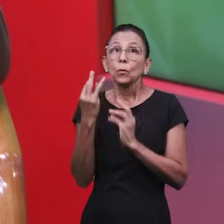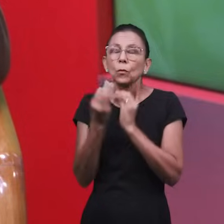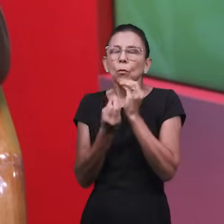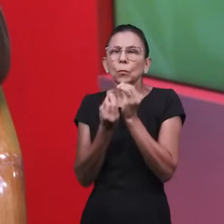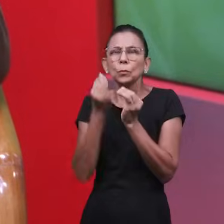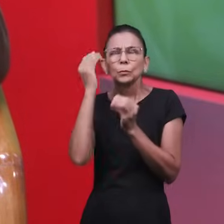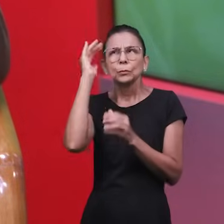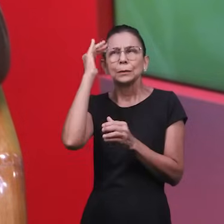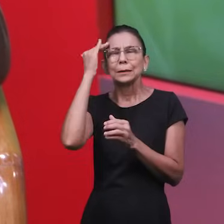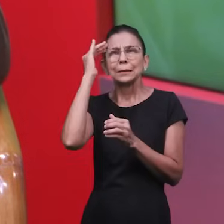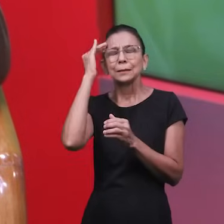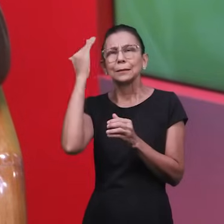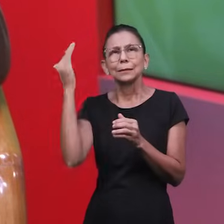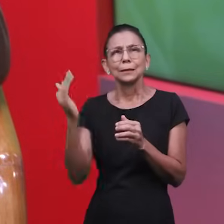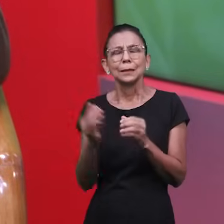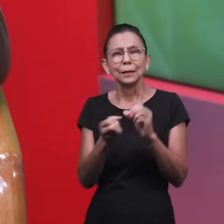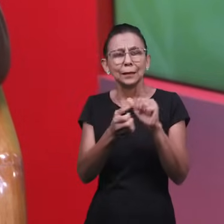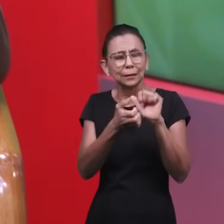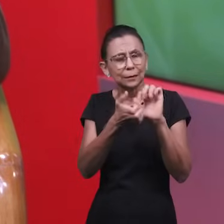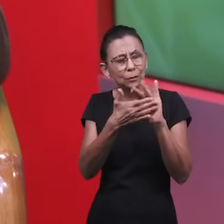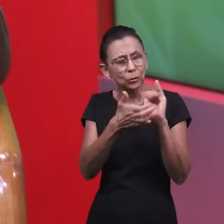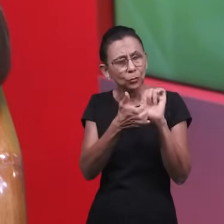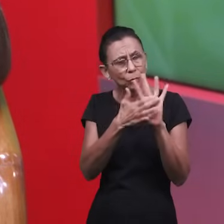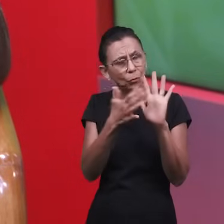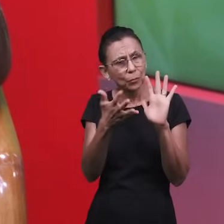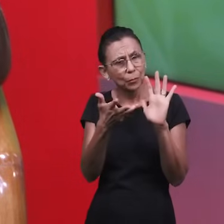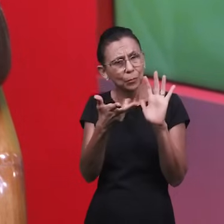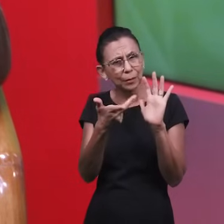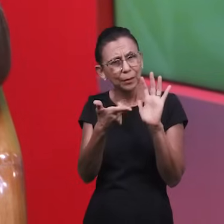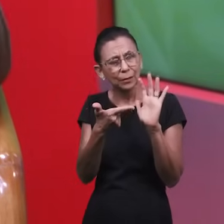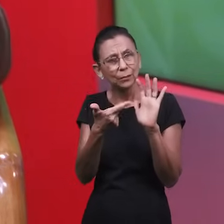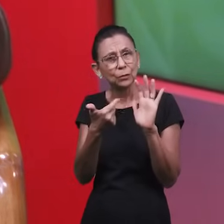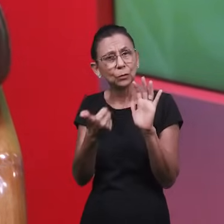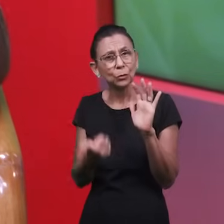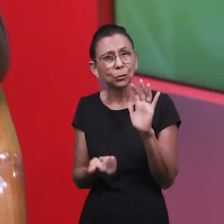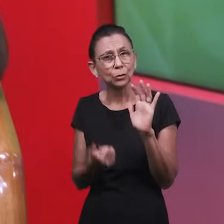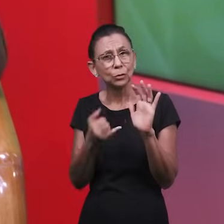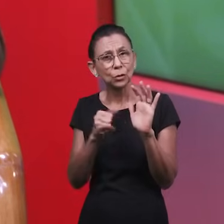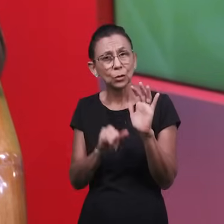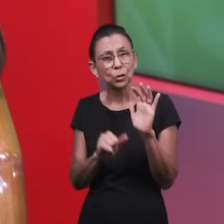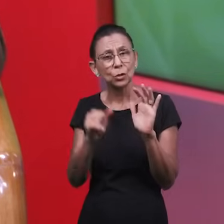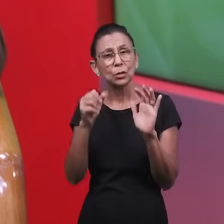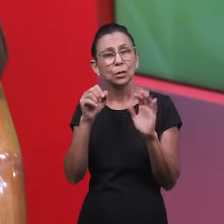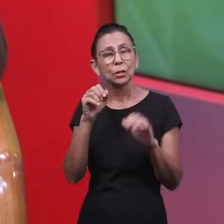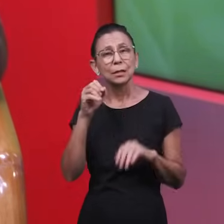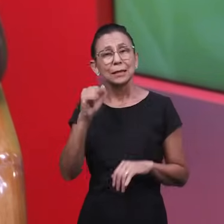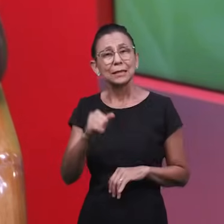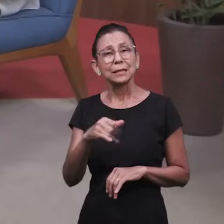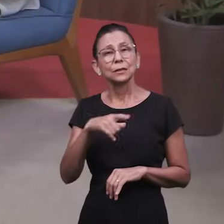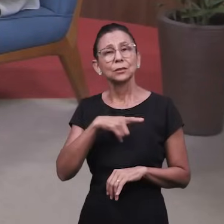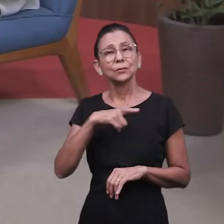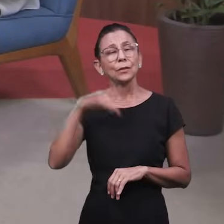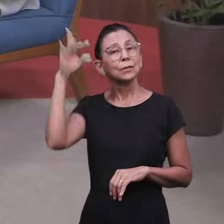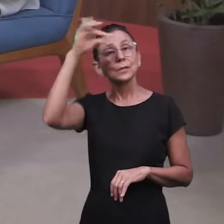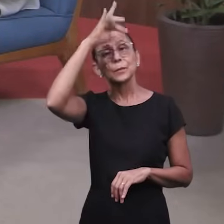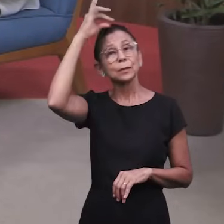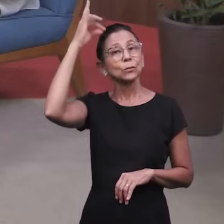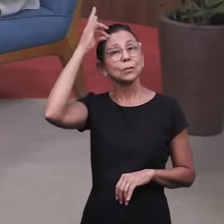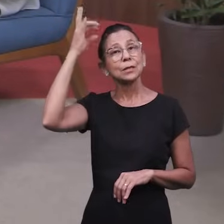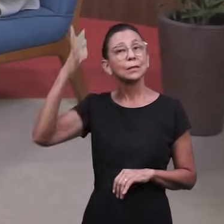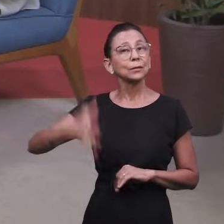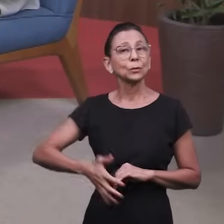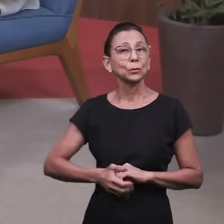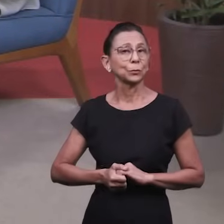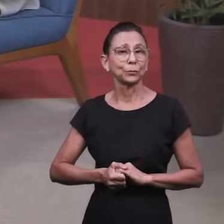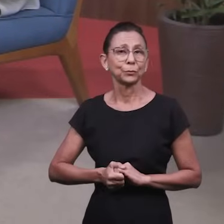riqueza extraordinária de um louvor como esse, quem tem o Espírito Santo. É verdade. Eu explicando isso para a igreja. Por quê? Porque